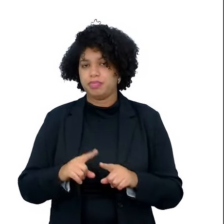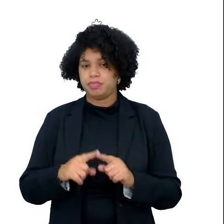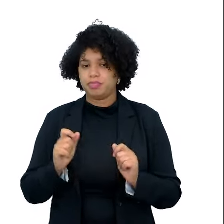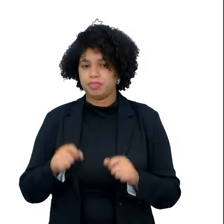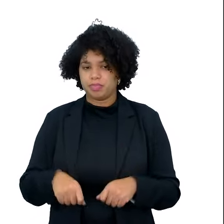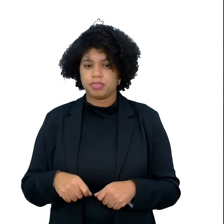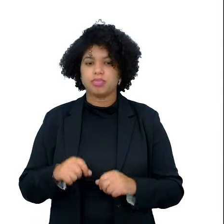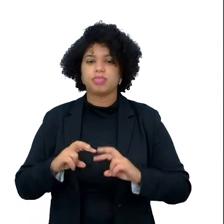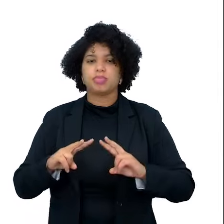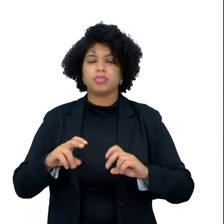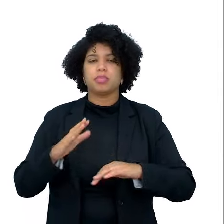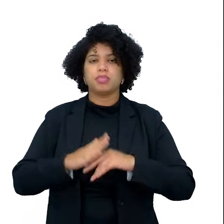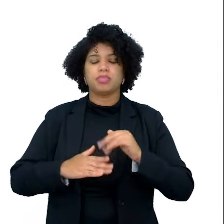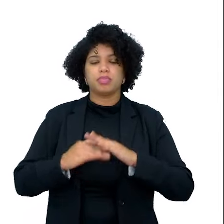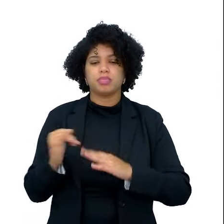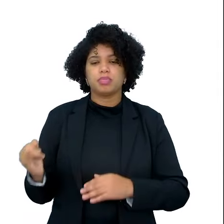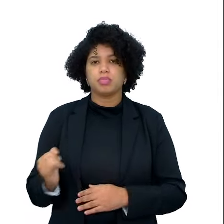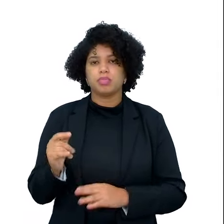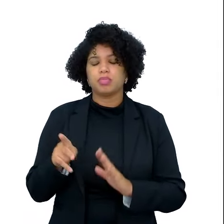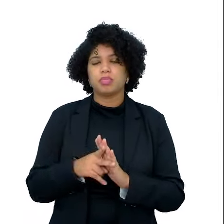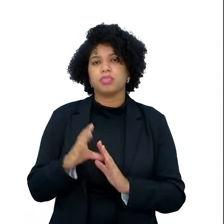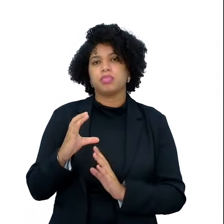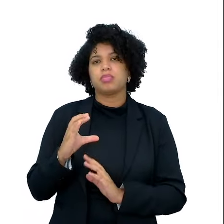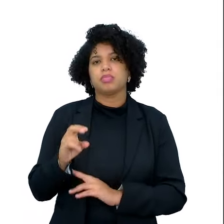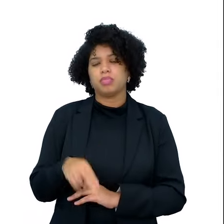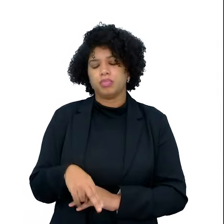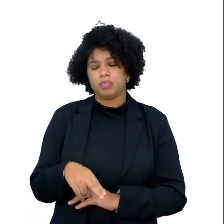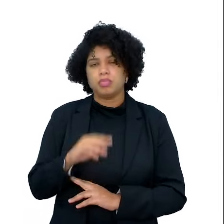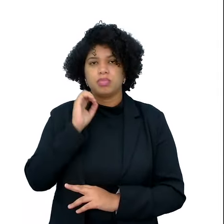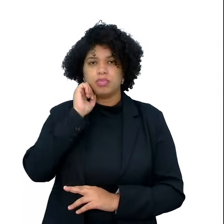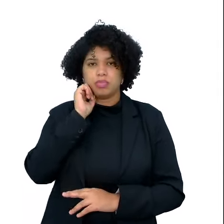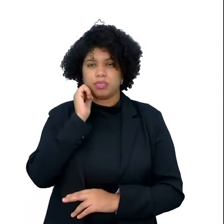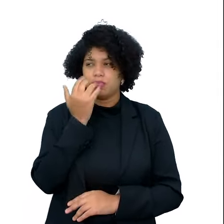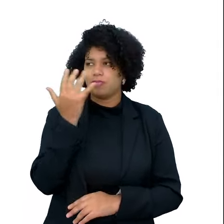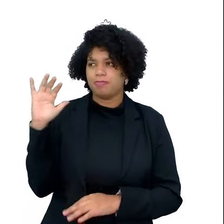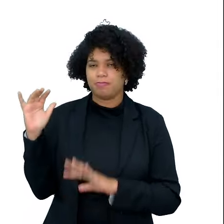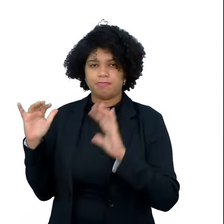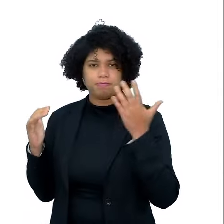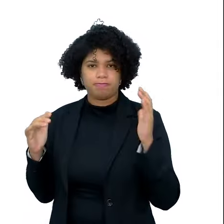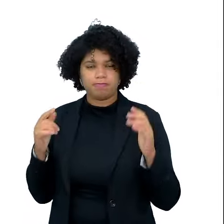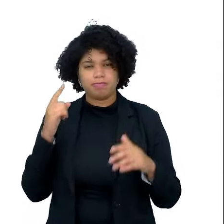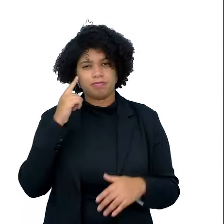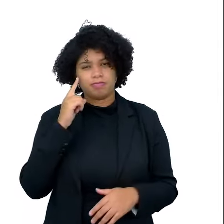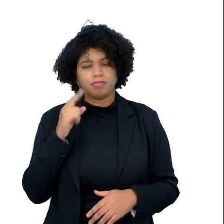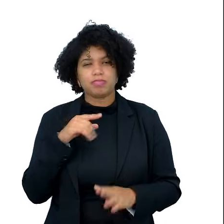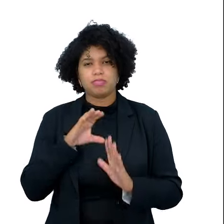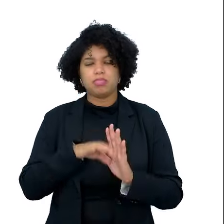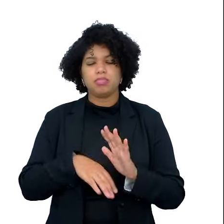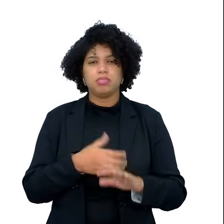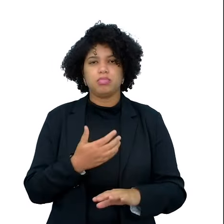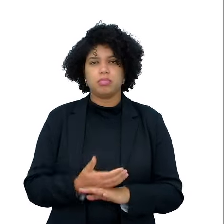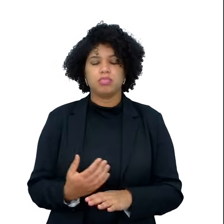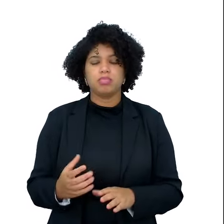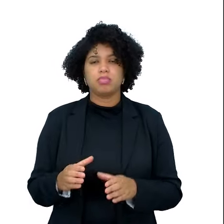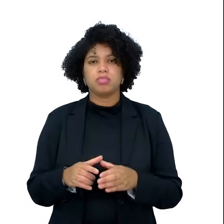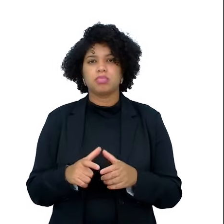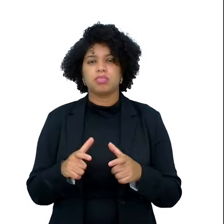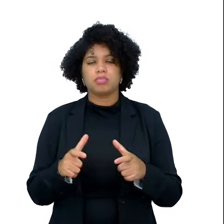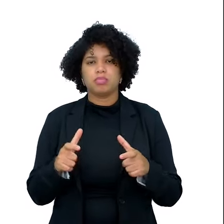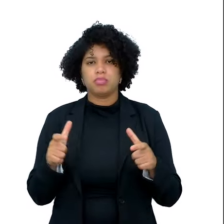habilidades essenciais de ciência da natureza, pensando no currículo em espiral, e conhecemos, então, as sugestões